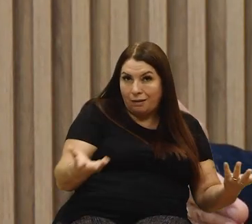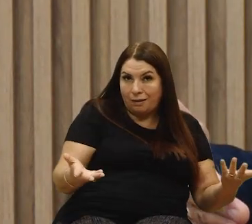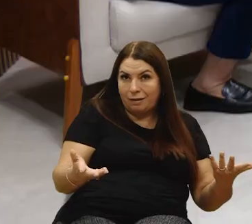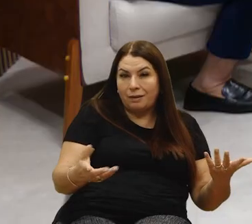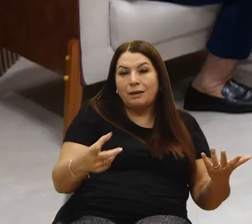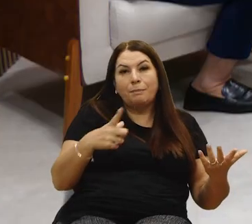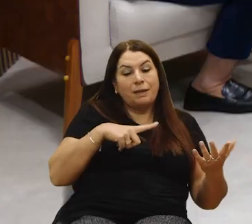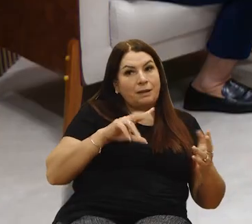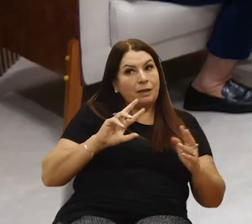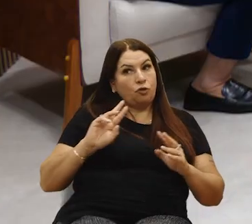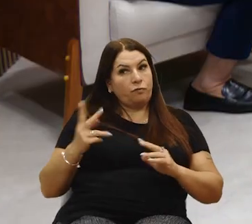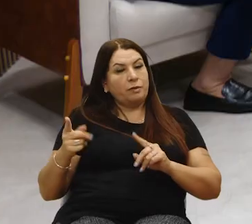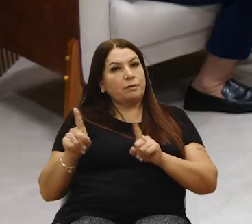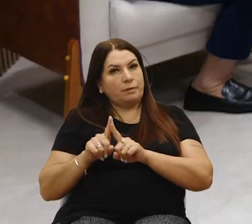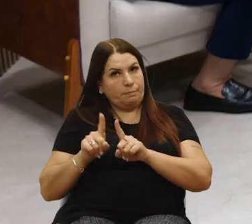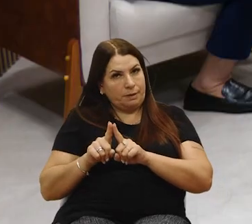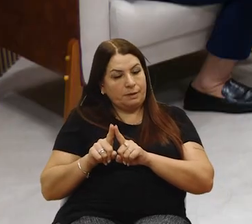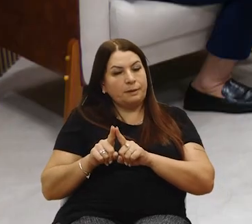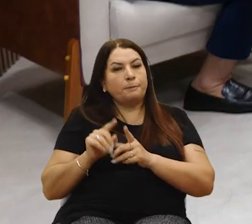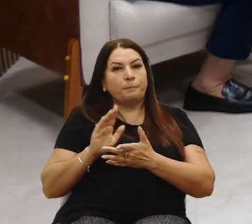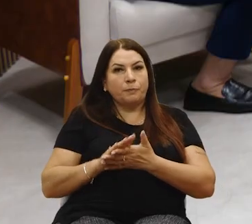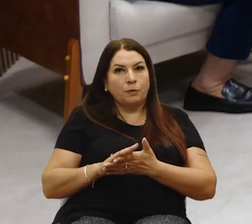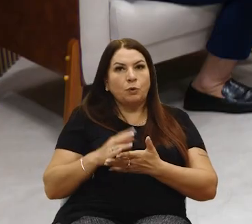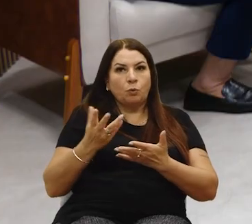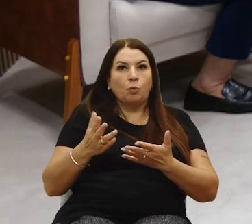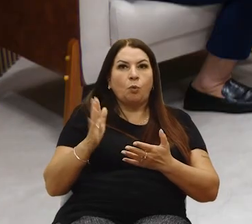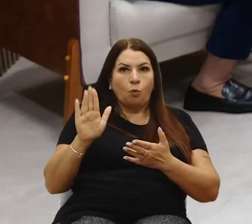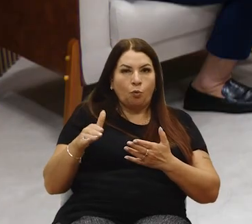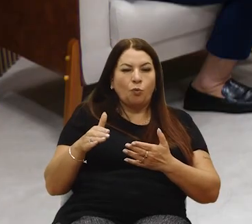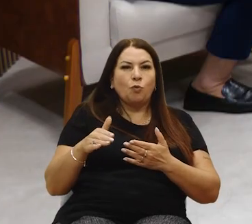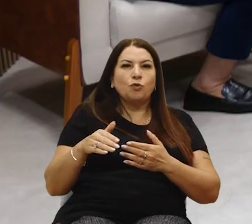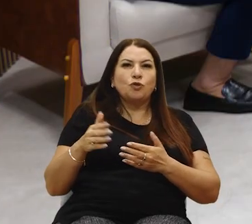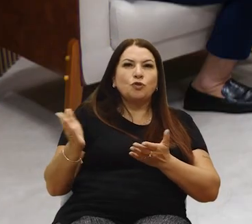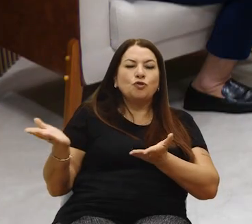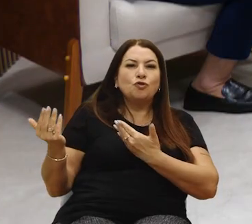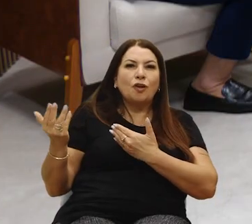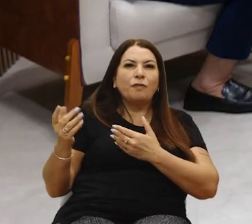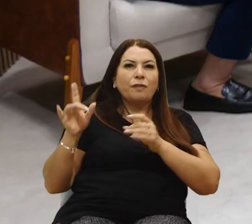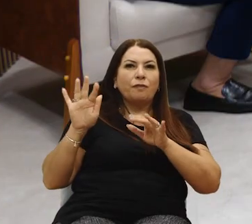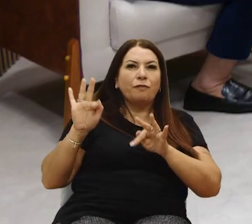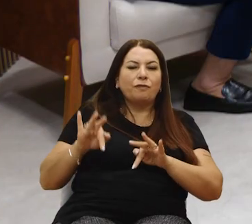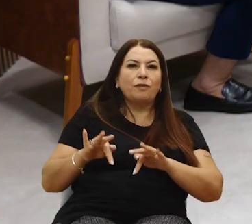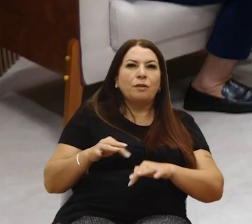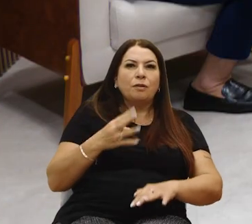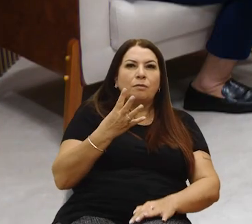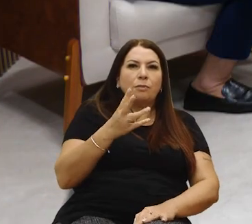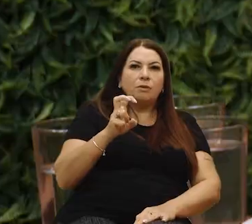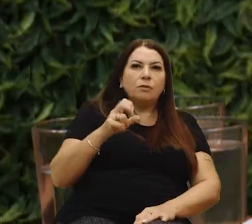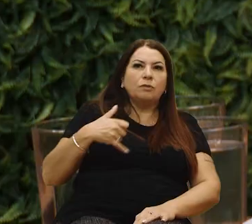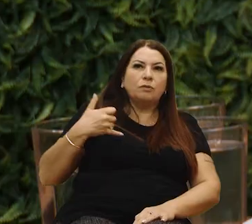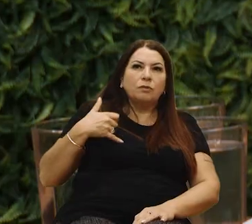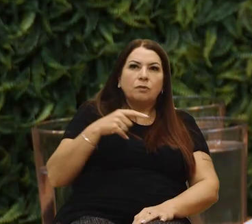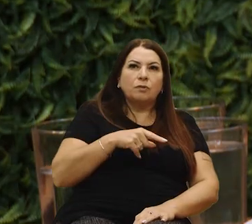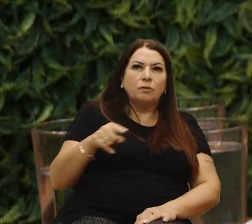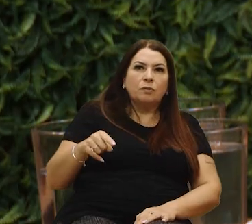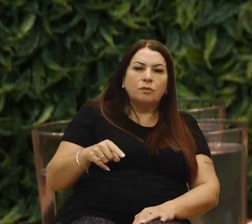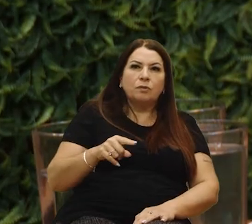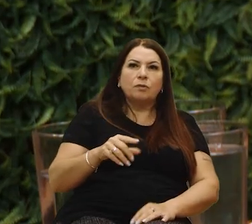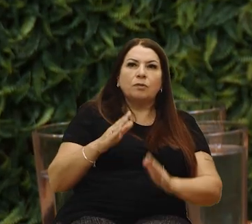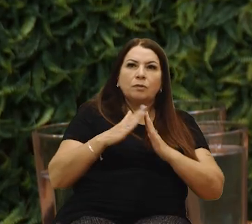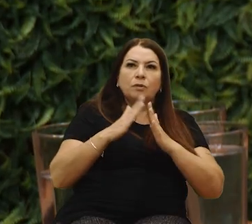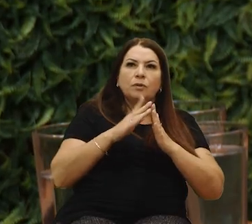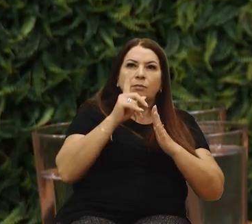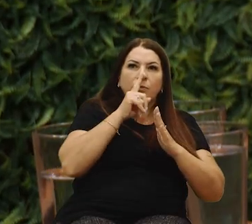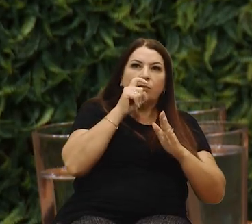Mas tem o oposto também. Normalmente, hoje, os adolescentes encerram essa fase aos 45 anos, na casa dos pais,